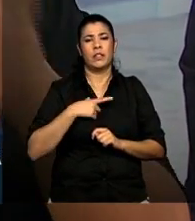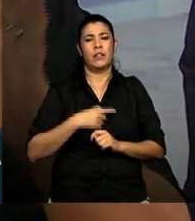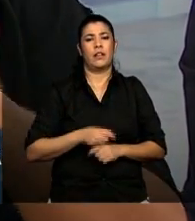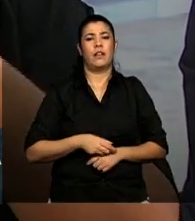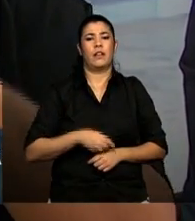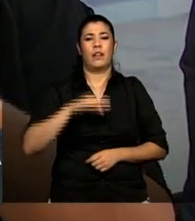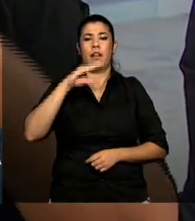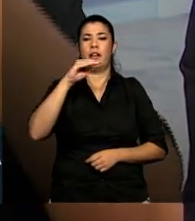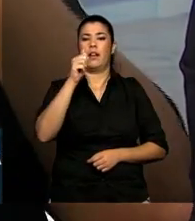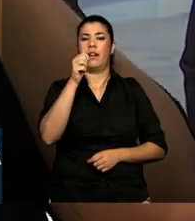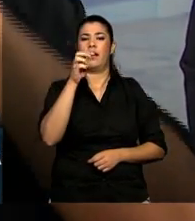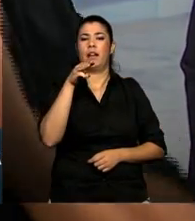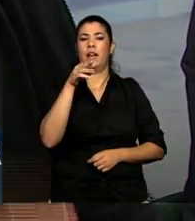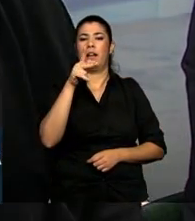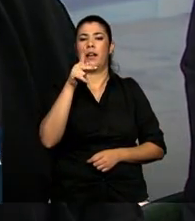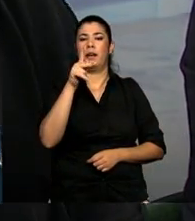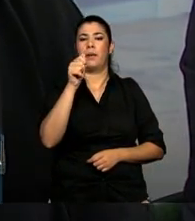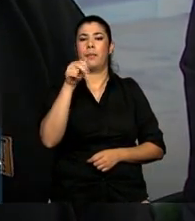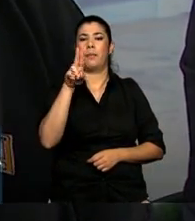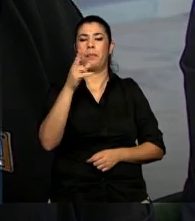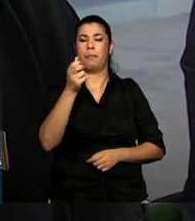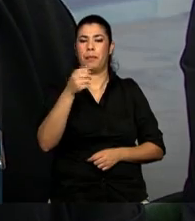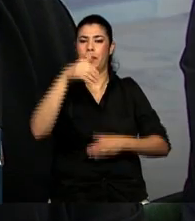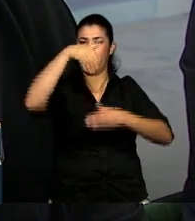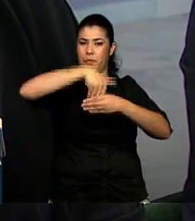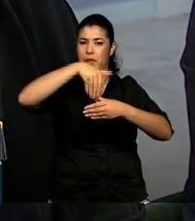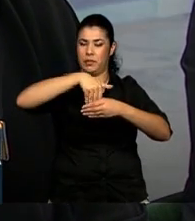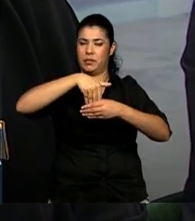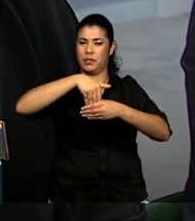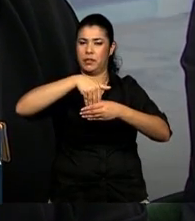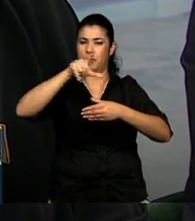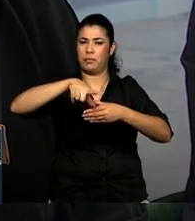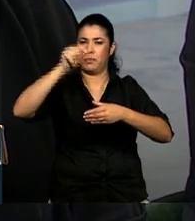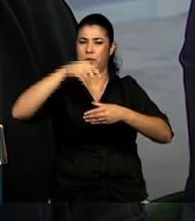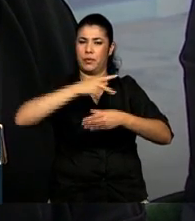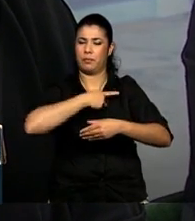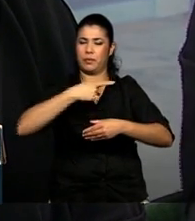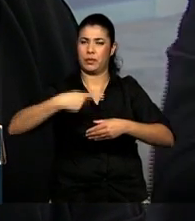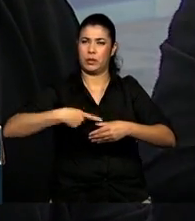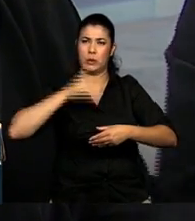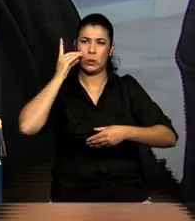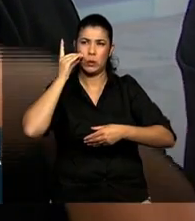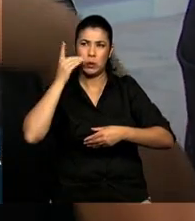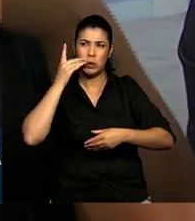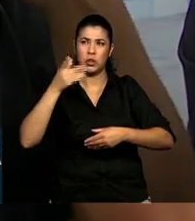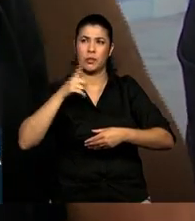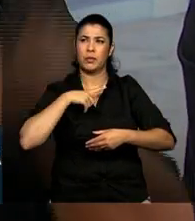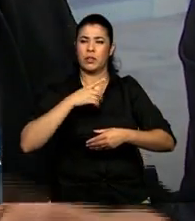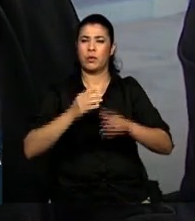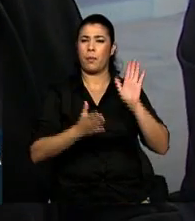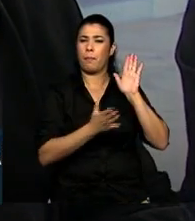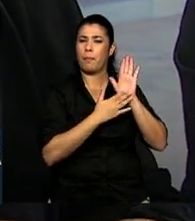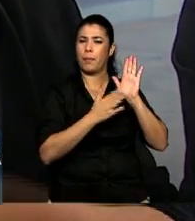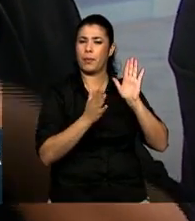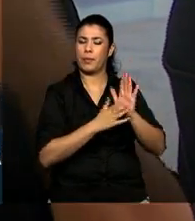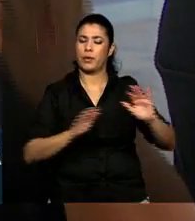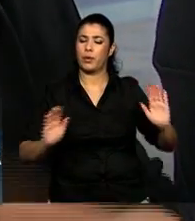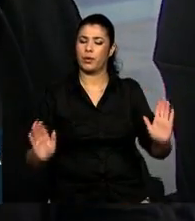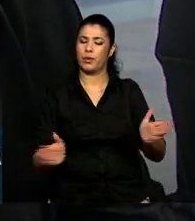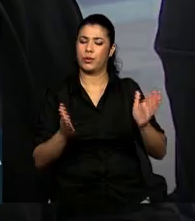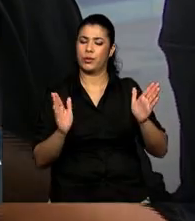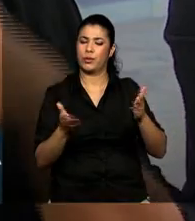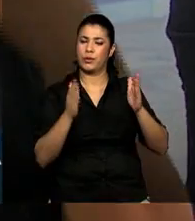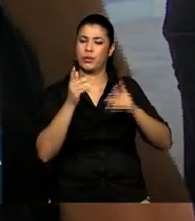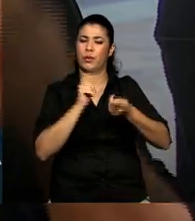Clara do do Governo da presidente Dilma era uma aposta num modelo econômico de estímulo ao desenvolvimento